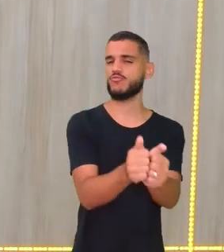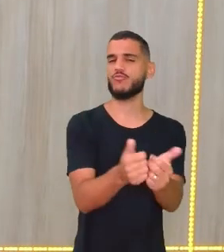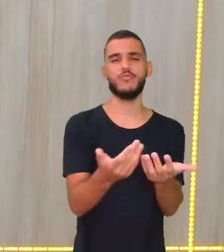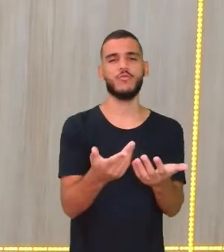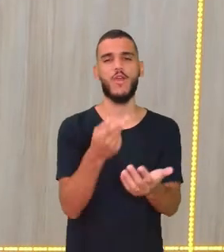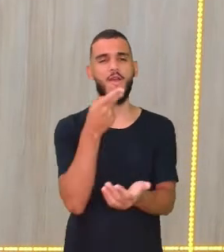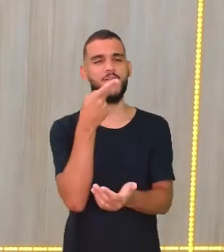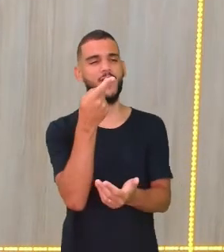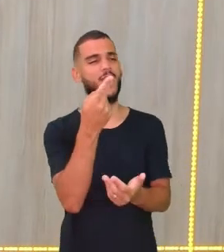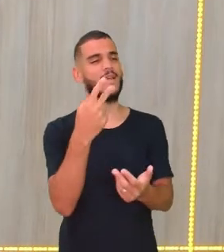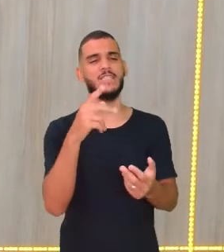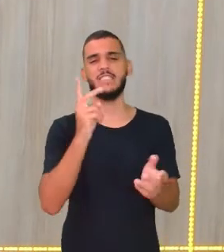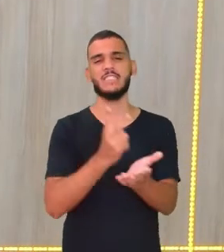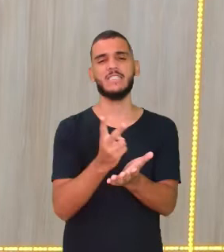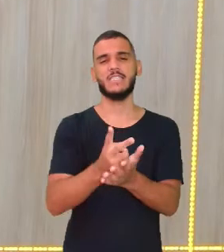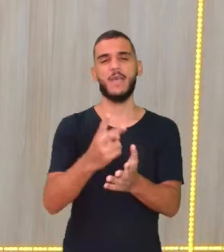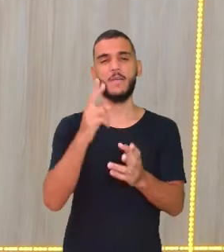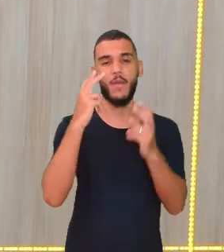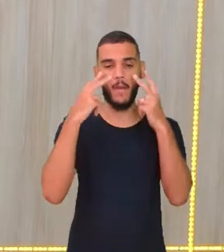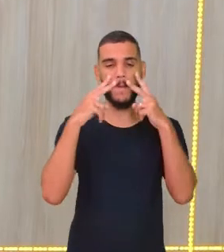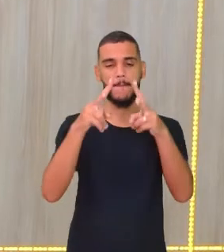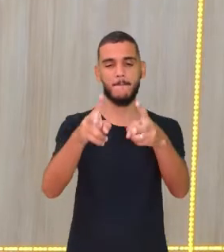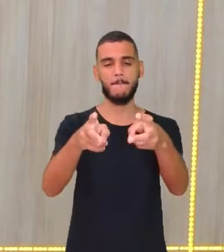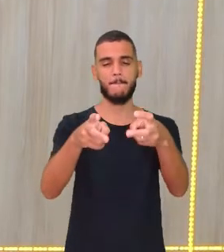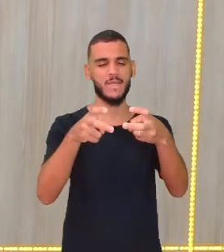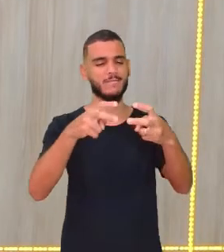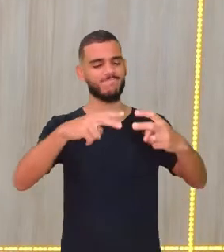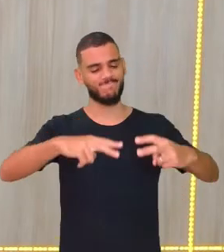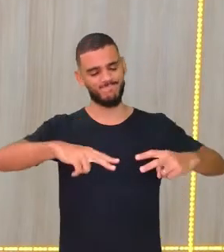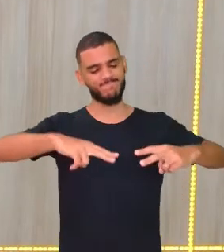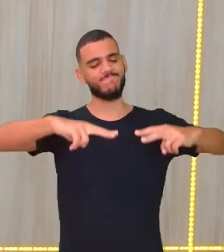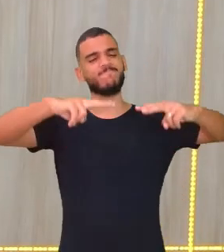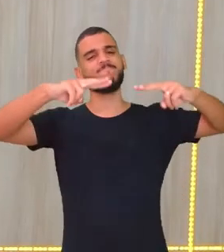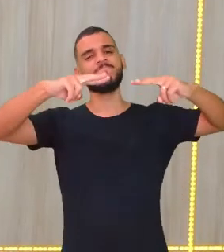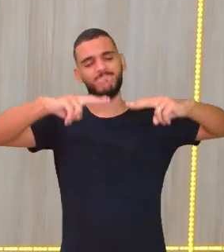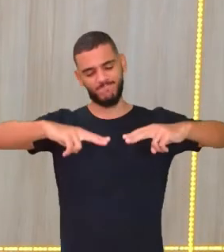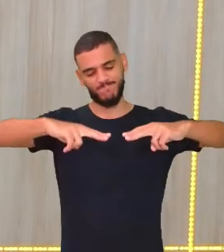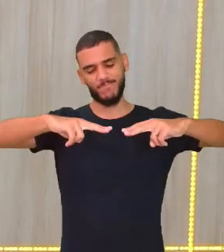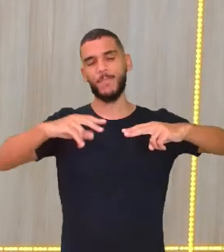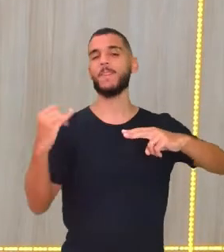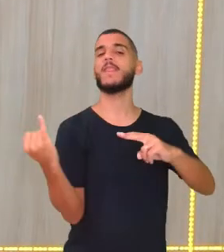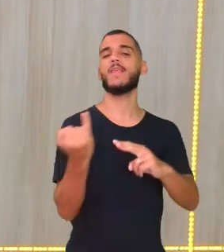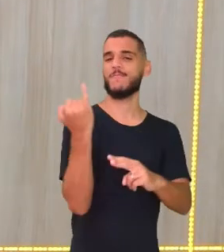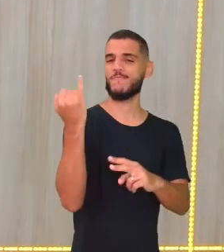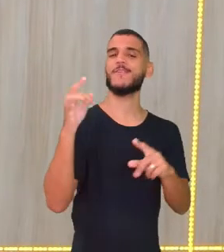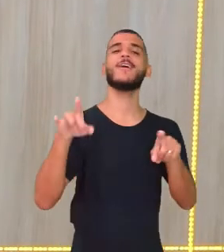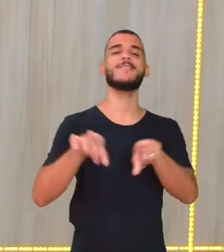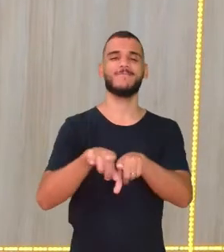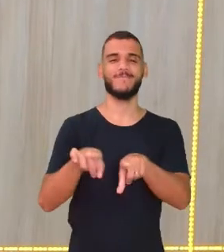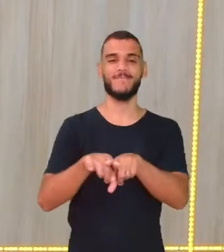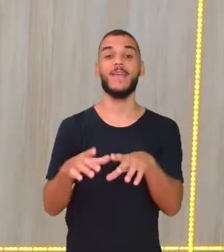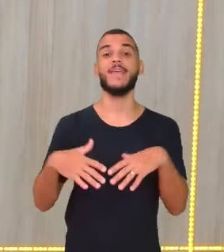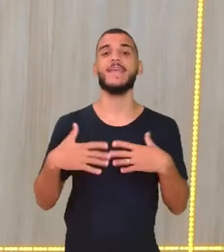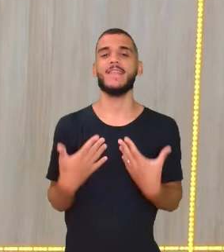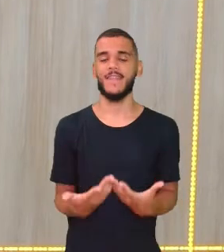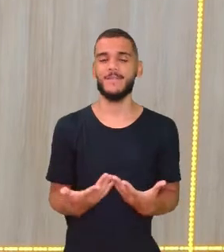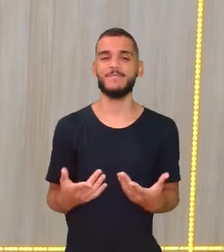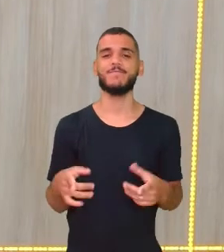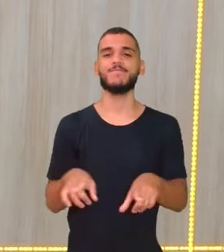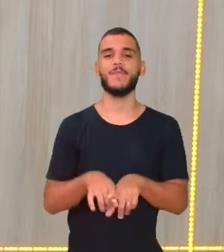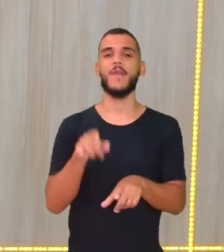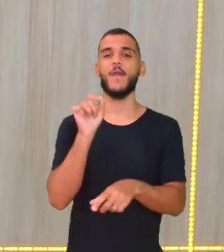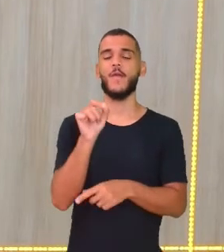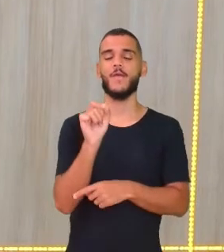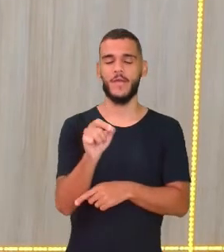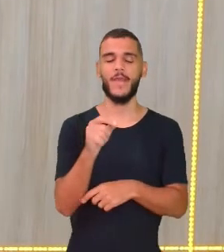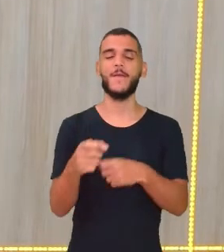não é? Olhar e perceber quem está do nosso lado. Isso é muito importante. E então nós temos já no nosso